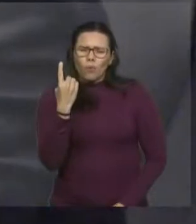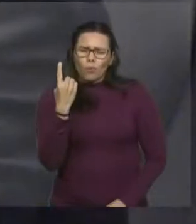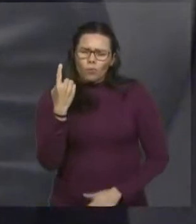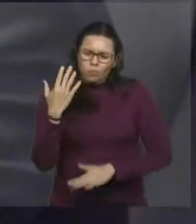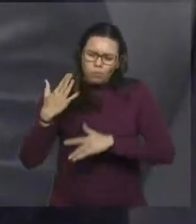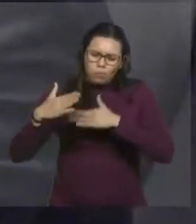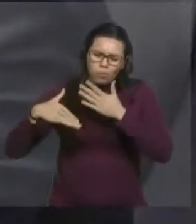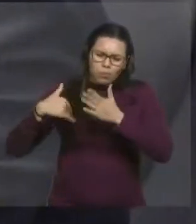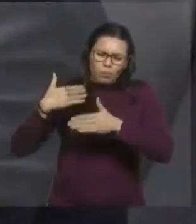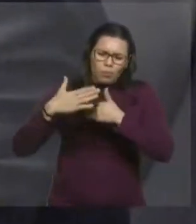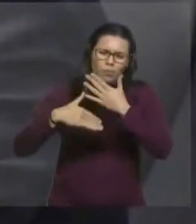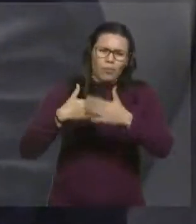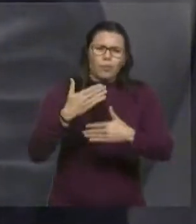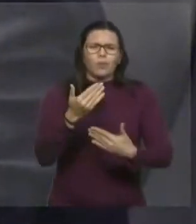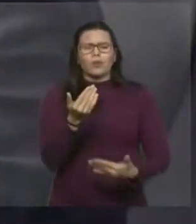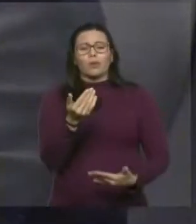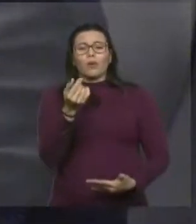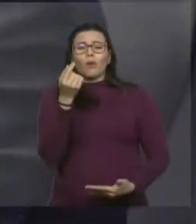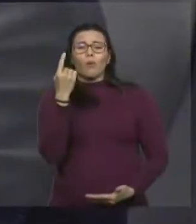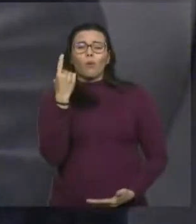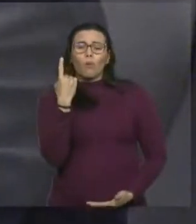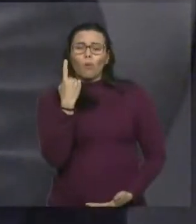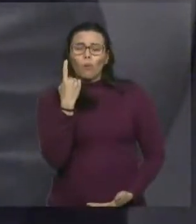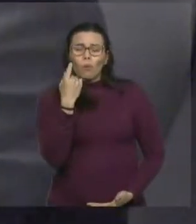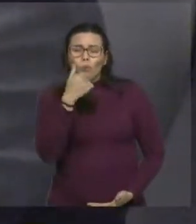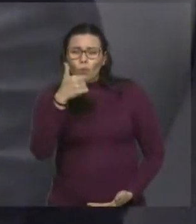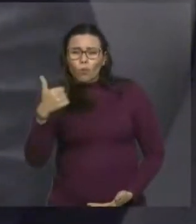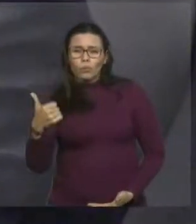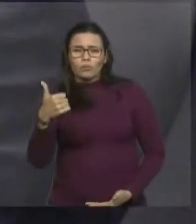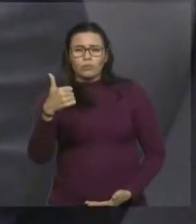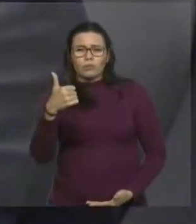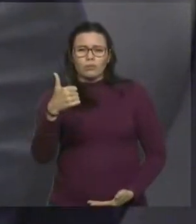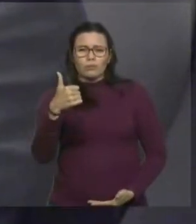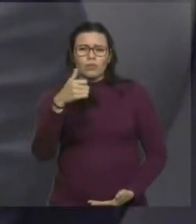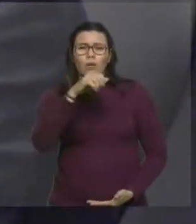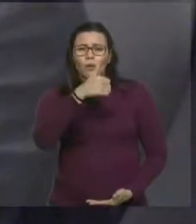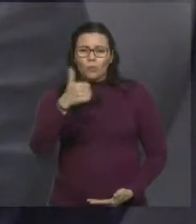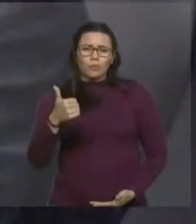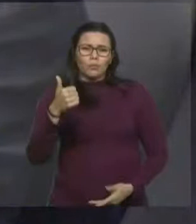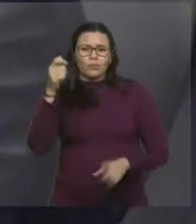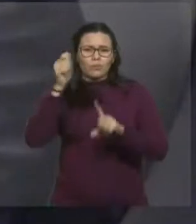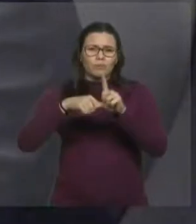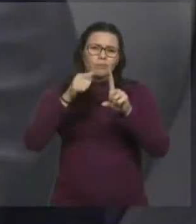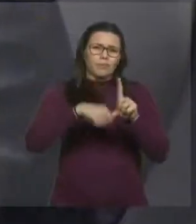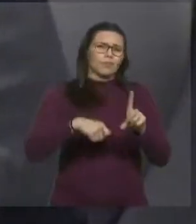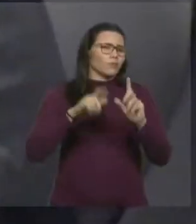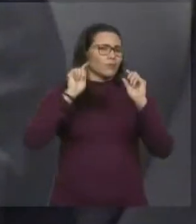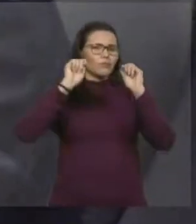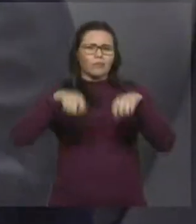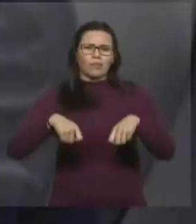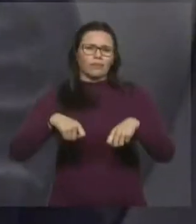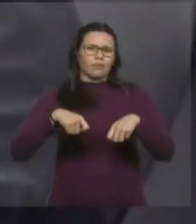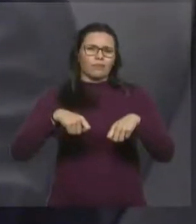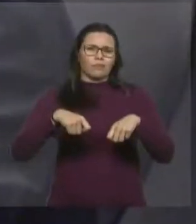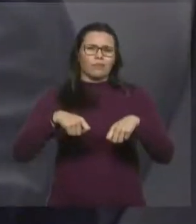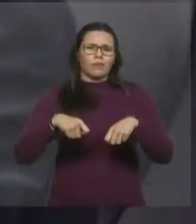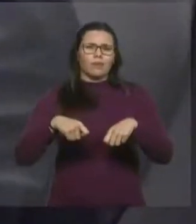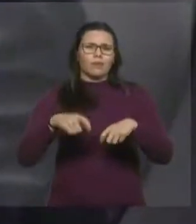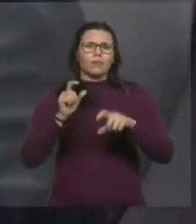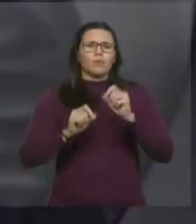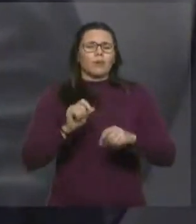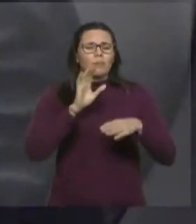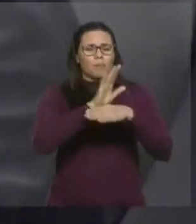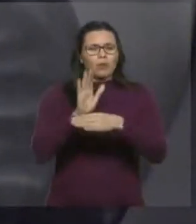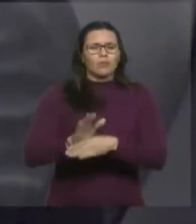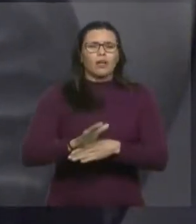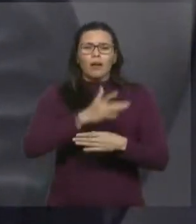programado. Imagina você que é médico e você se depara a minuto com situações iguais a essa,